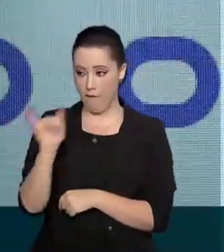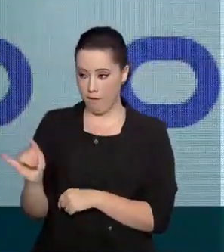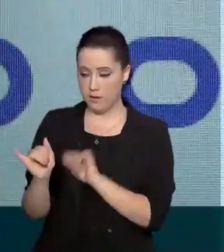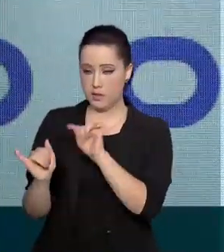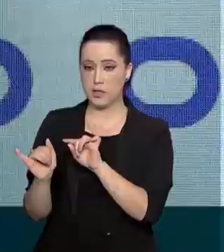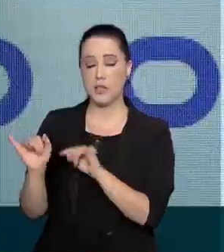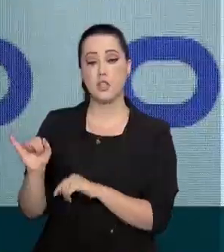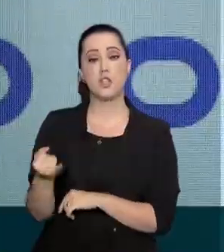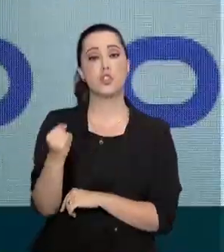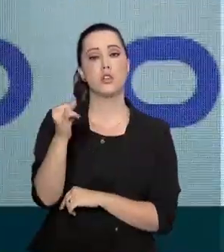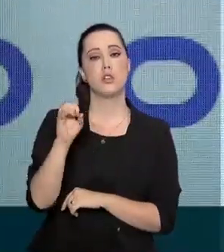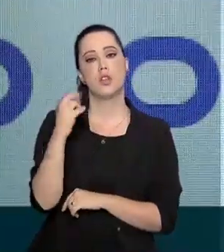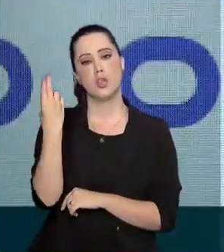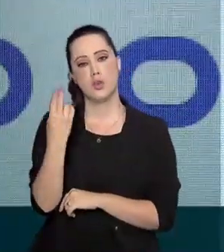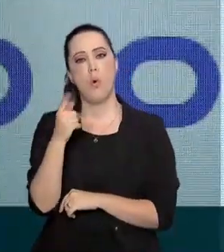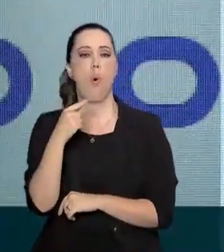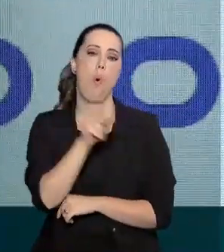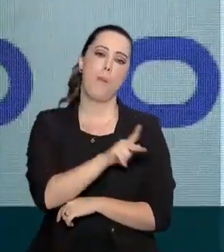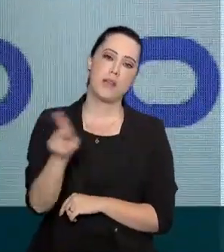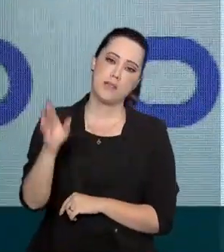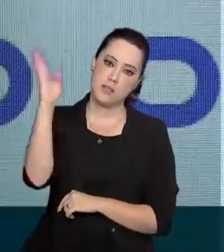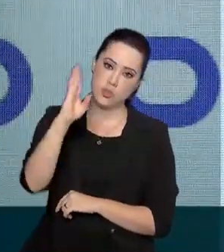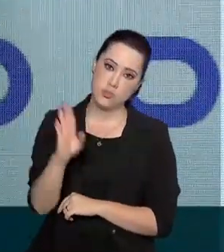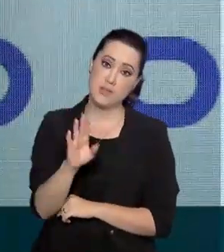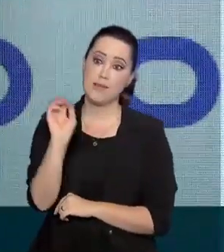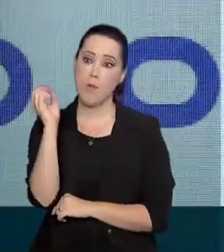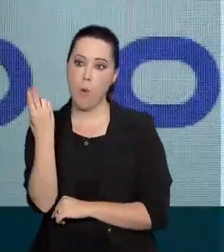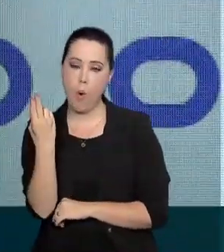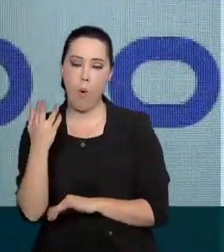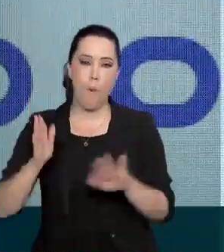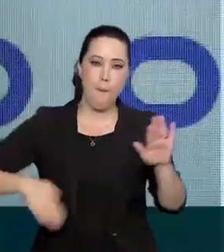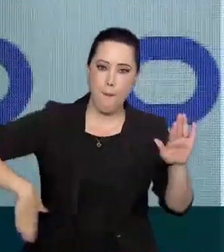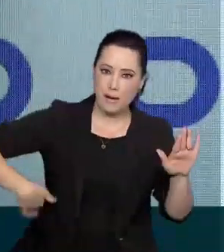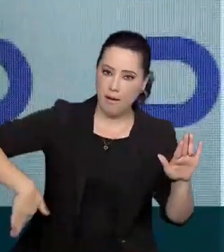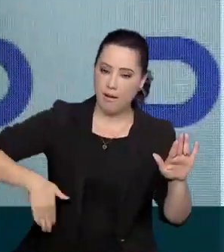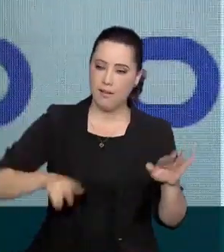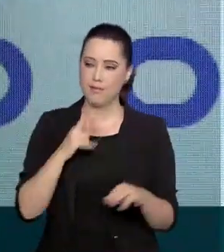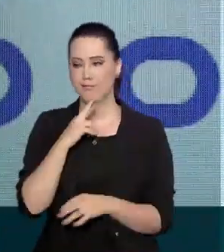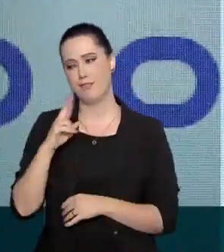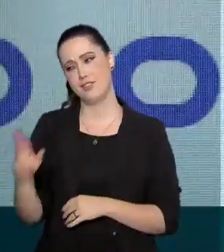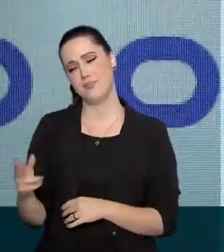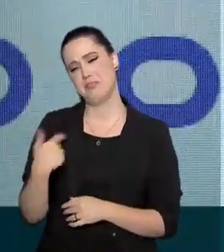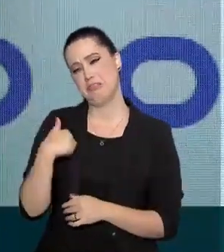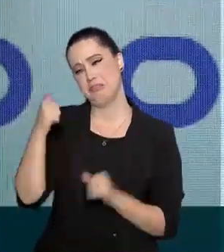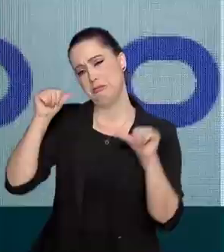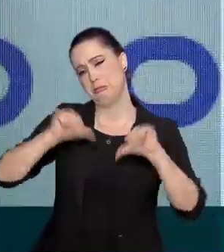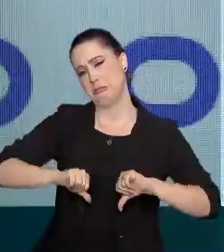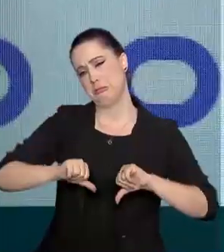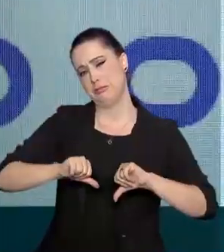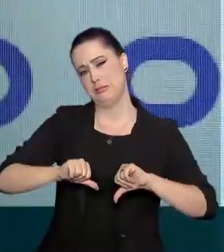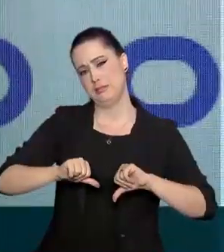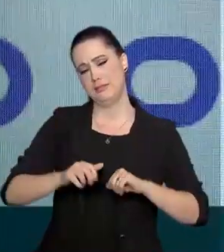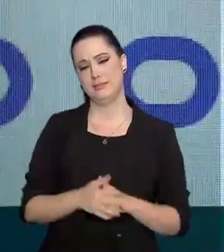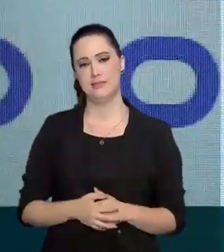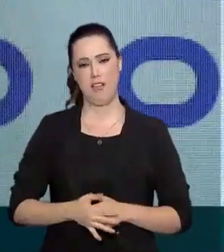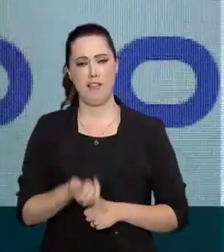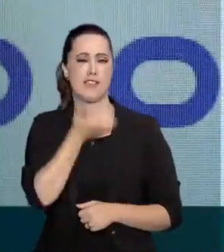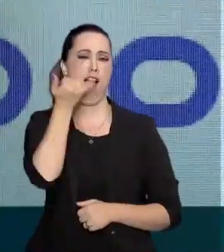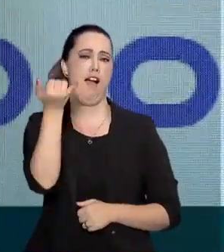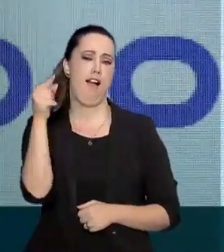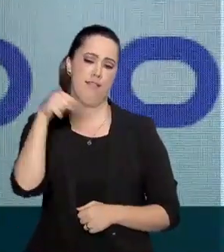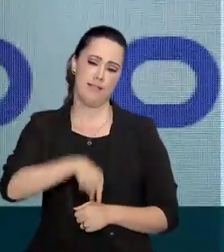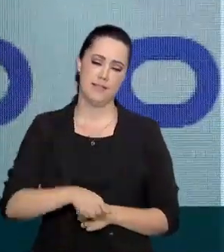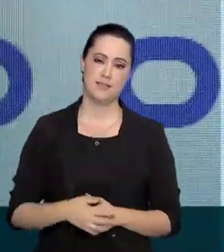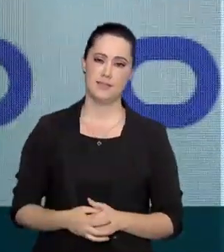janeiro estaria na presidência ou na praia. E eu respondi-lhe, dei azar.